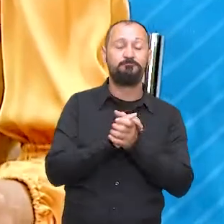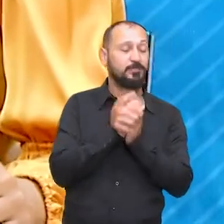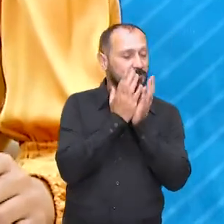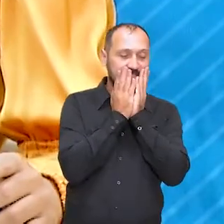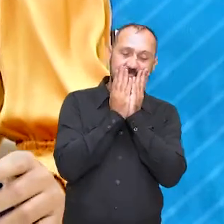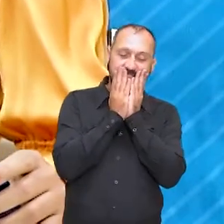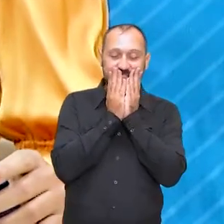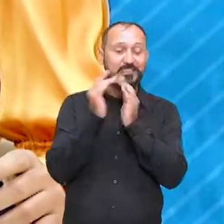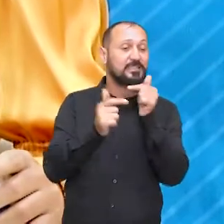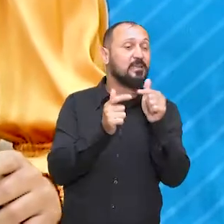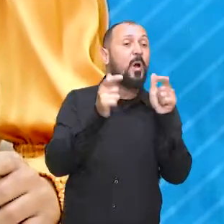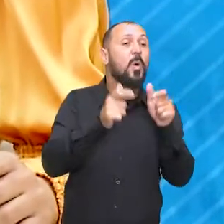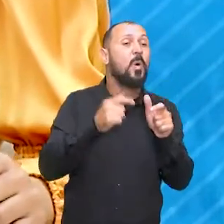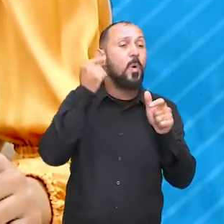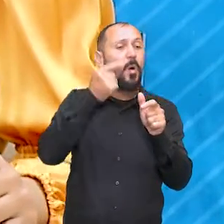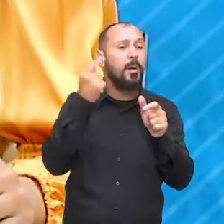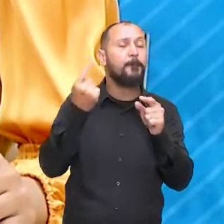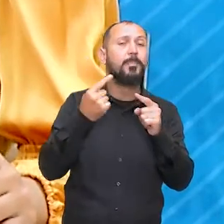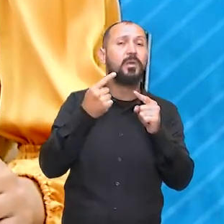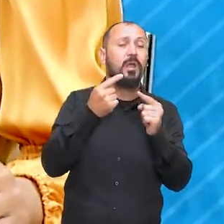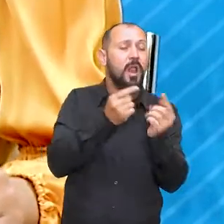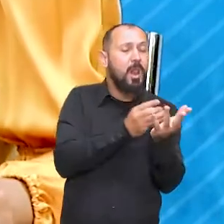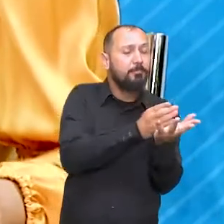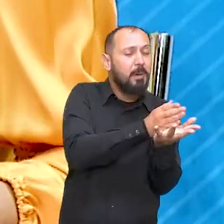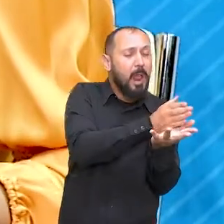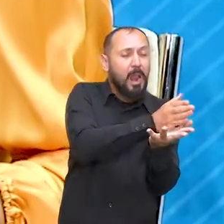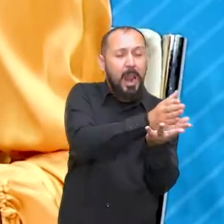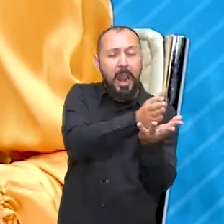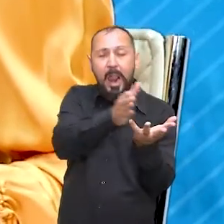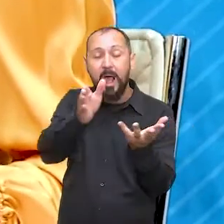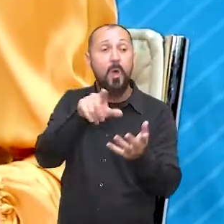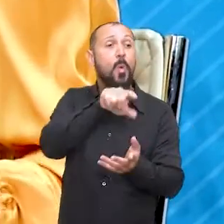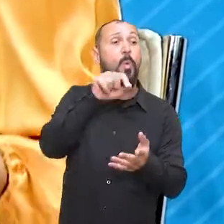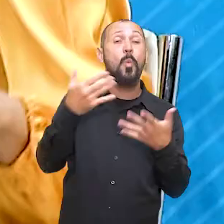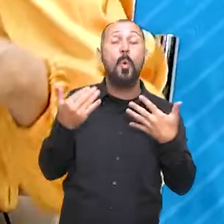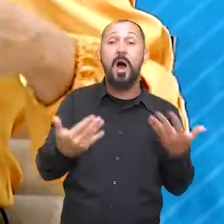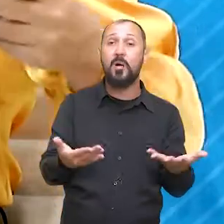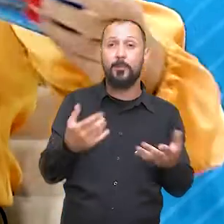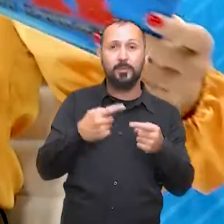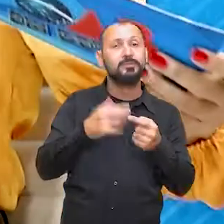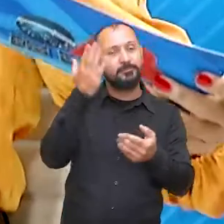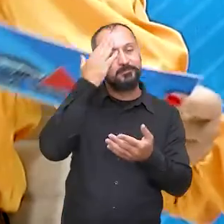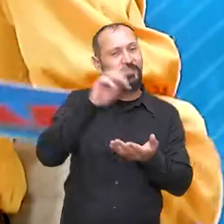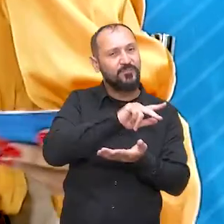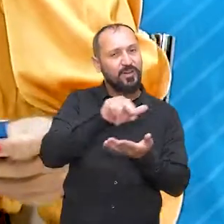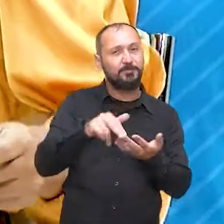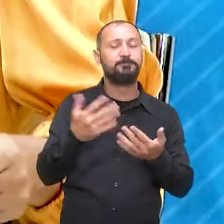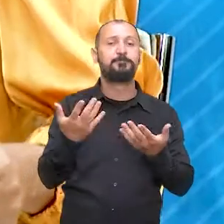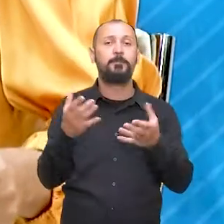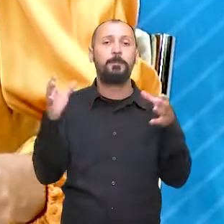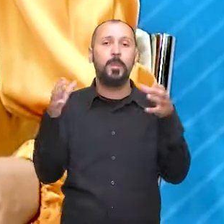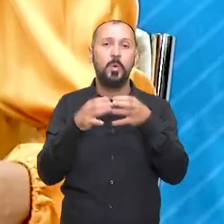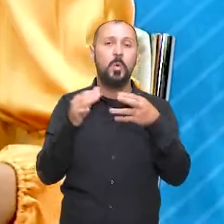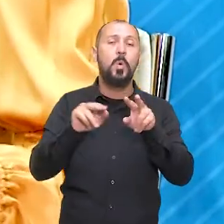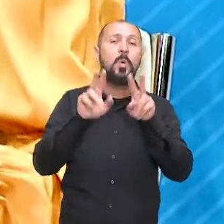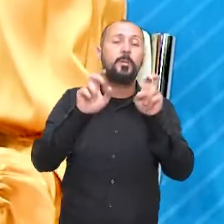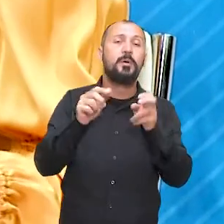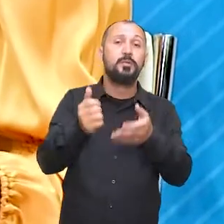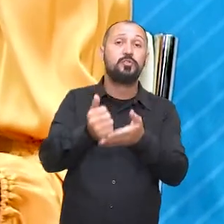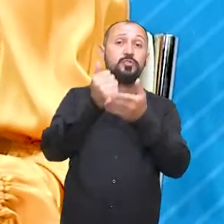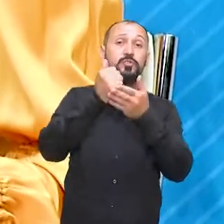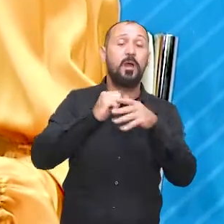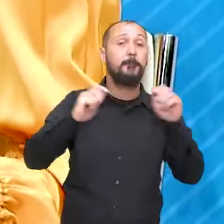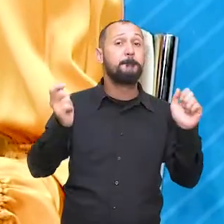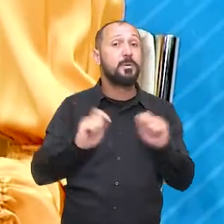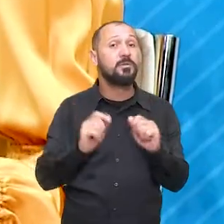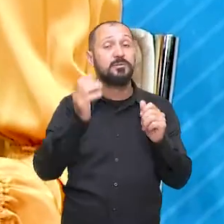aquela dúvida, o que fazer, qual área do direito eu vou atuar, porque o direito ele é muito amplo, né? Existem vários segmentos que você pode